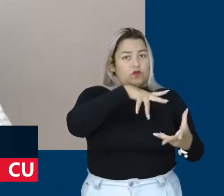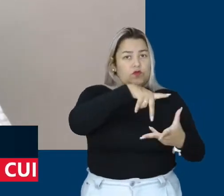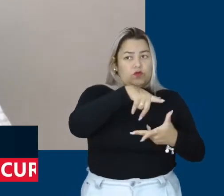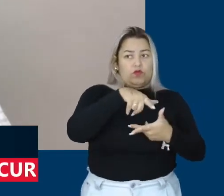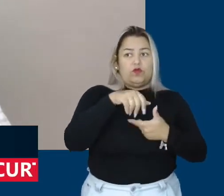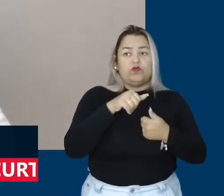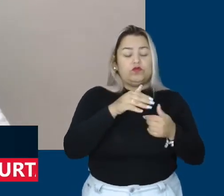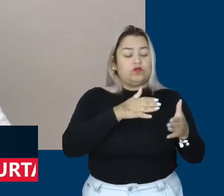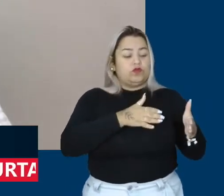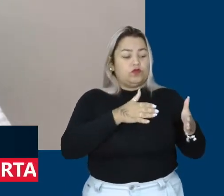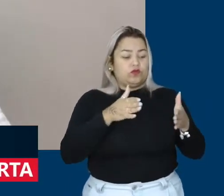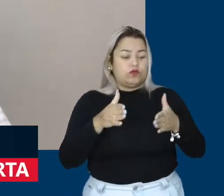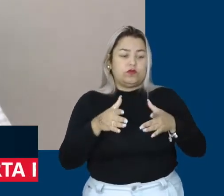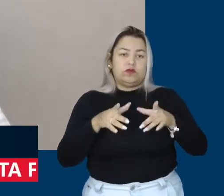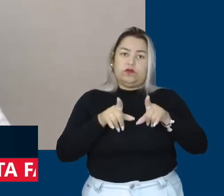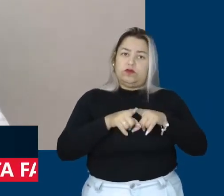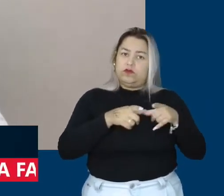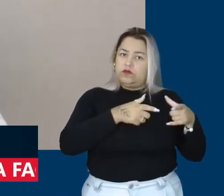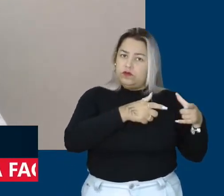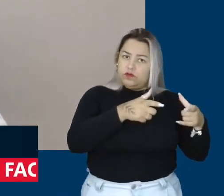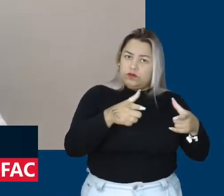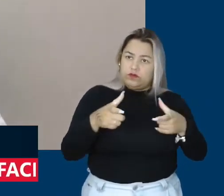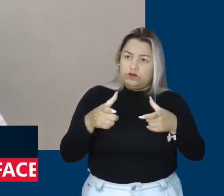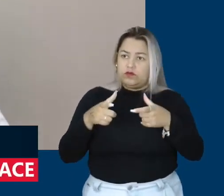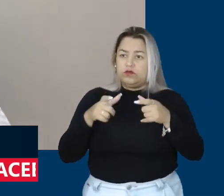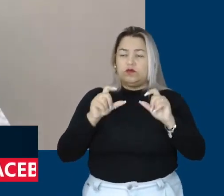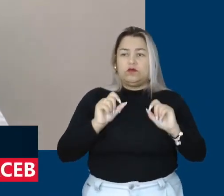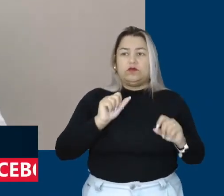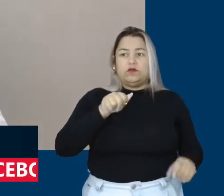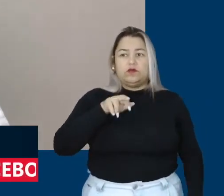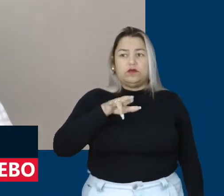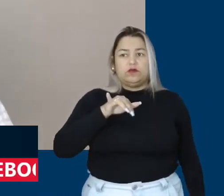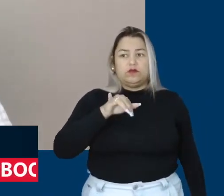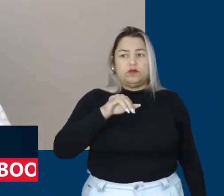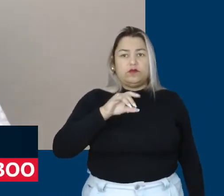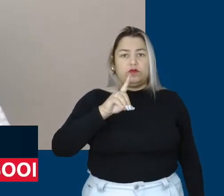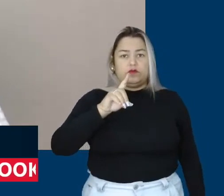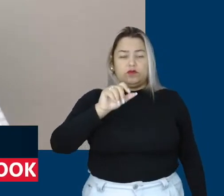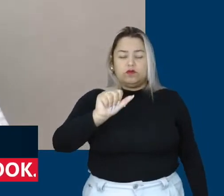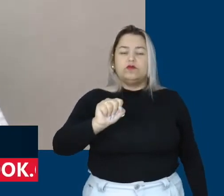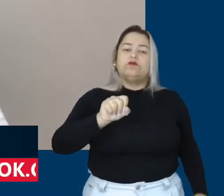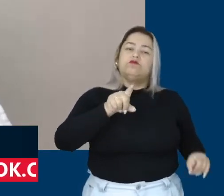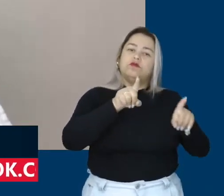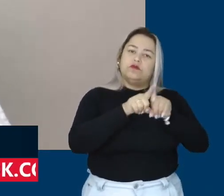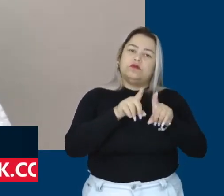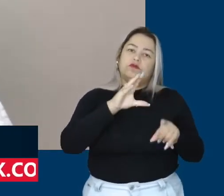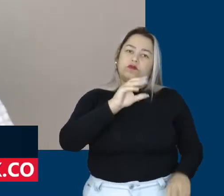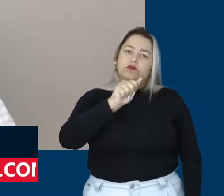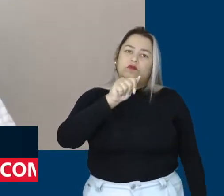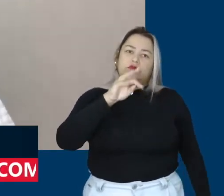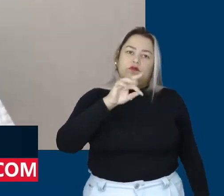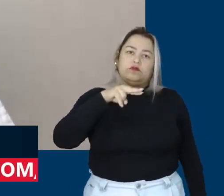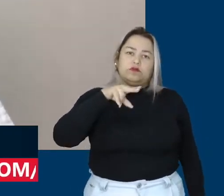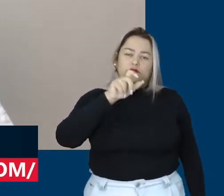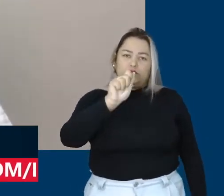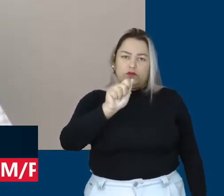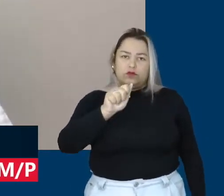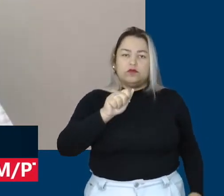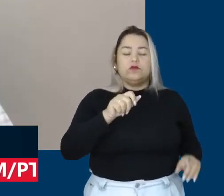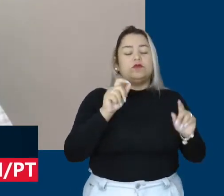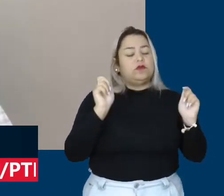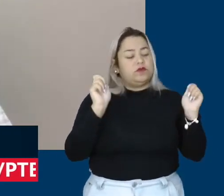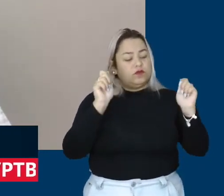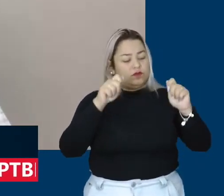processo de desertificação das áreas áridas e semiáridas, e essas áreas, notadamente, estão na área da Caatinga, mas não só na Caatinga, é